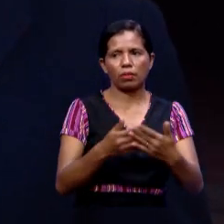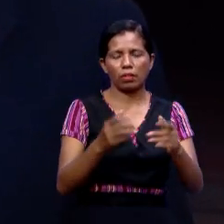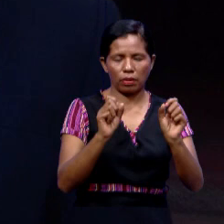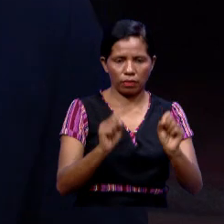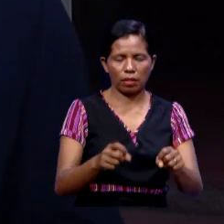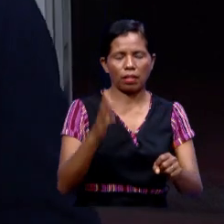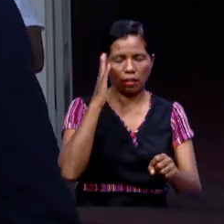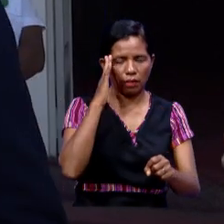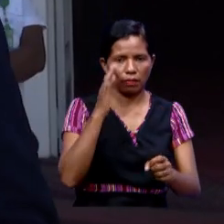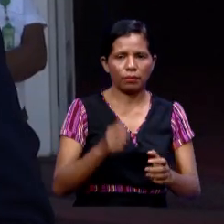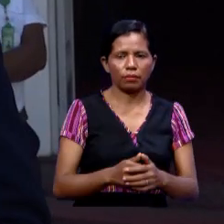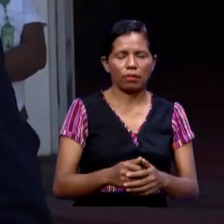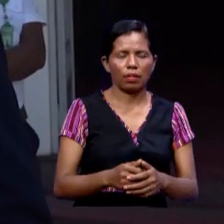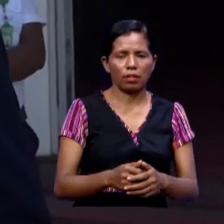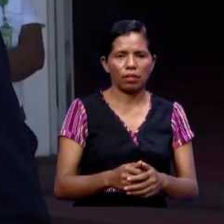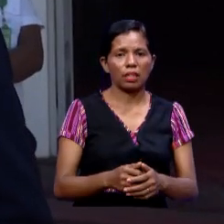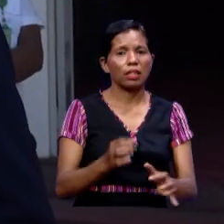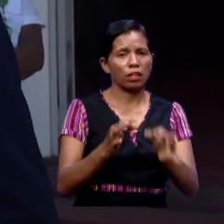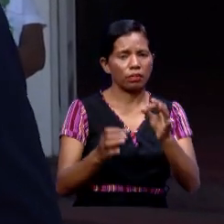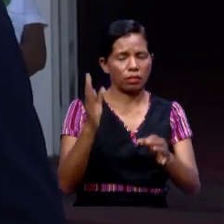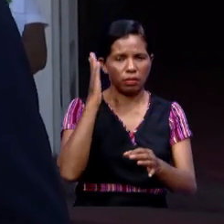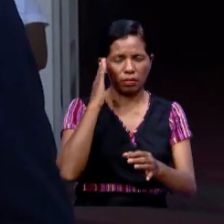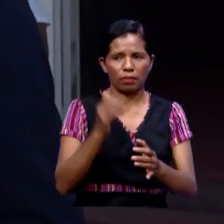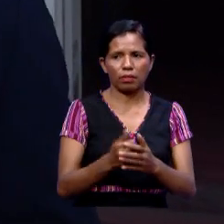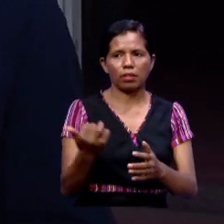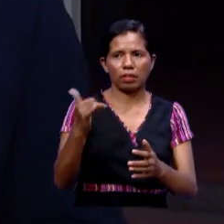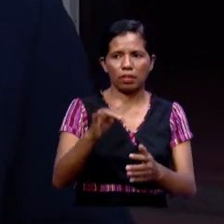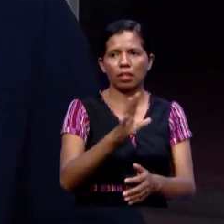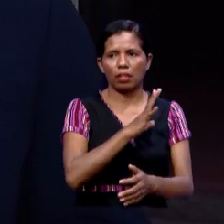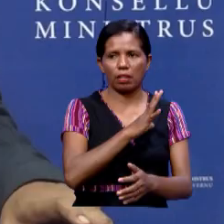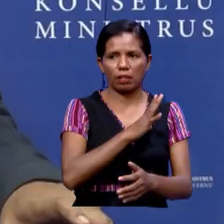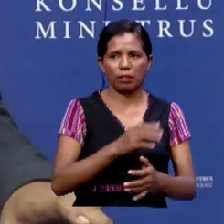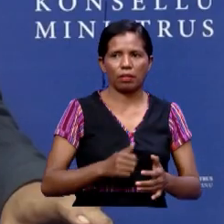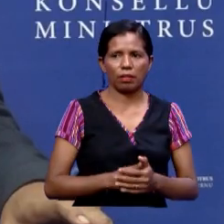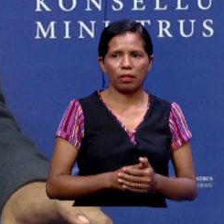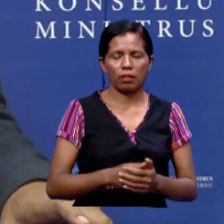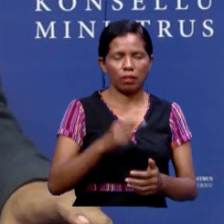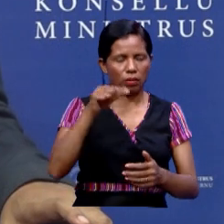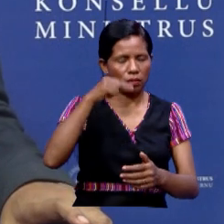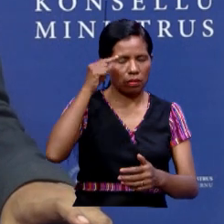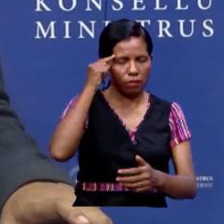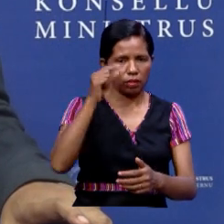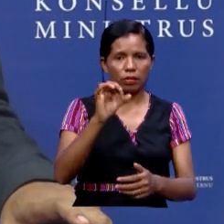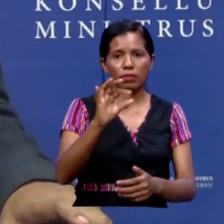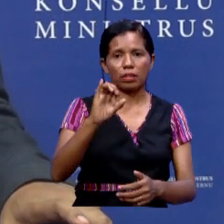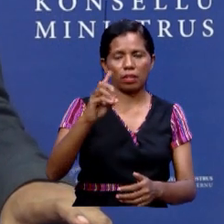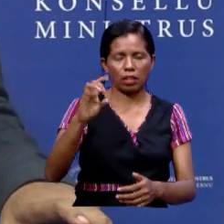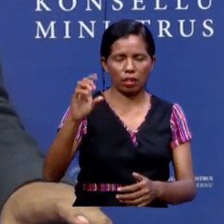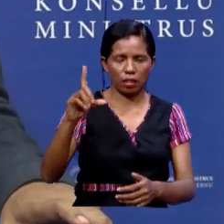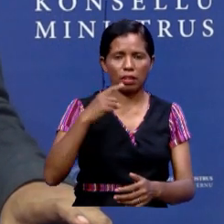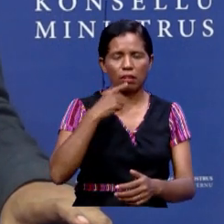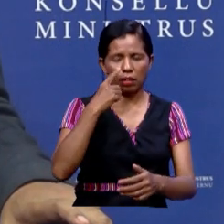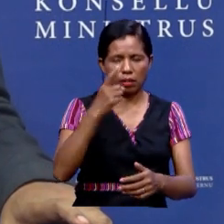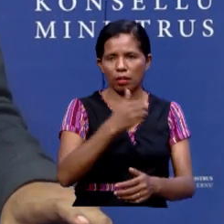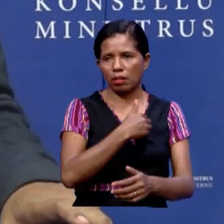karik ihana informasion rumu si mekai dehan besik apresenta sira haruka hendit. Porta-voz do governo Fidelis Manuel Leite Magalhães reconhece